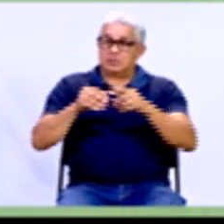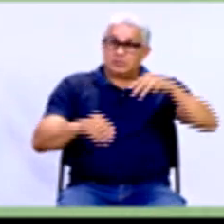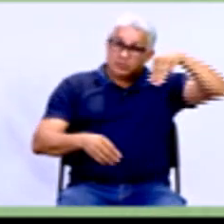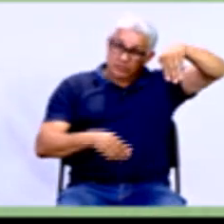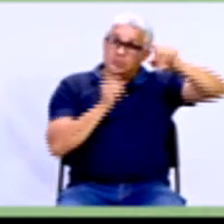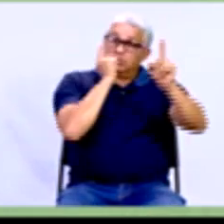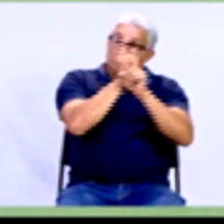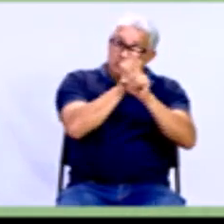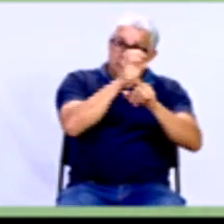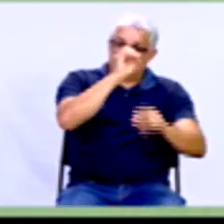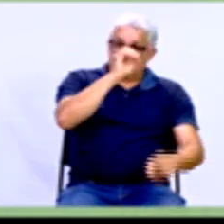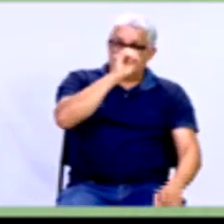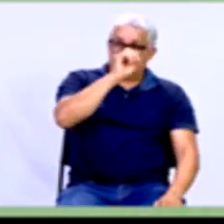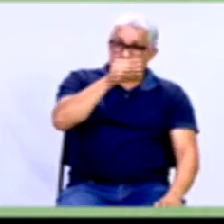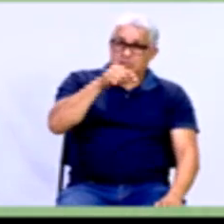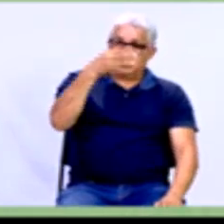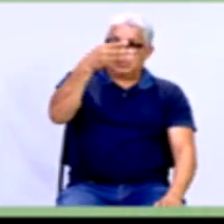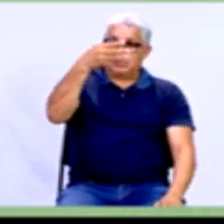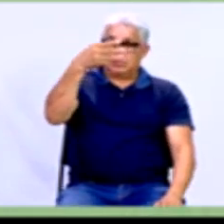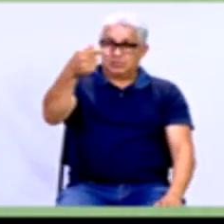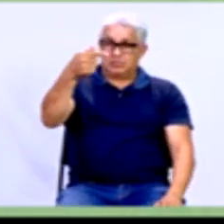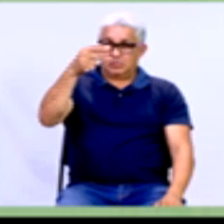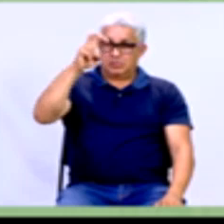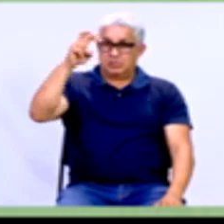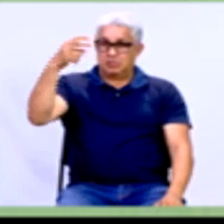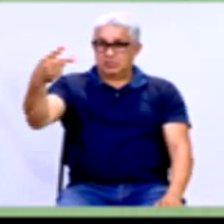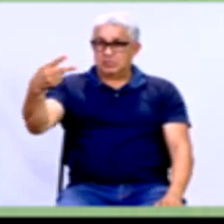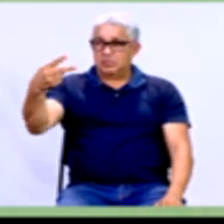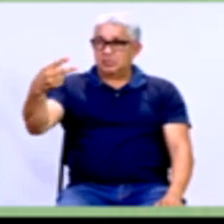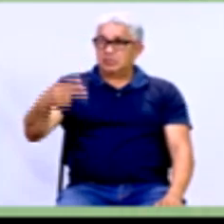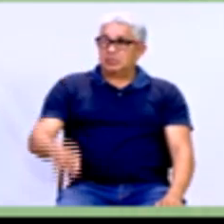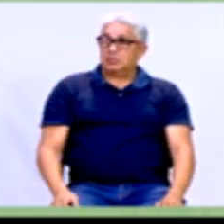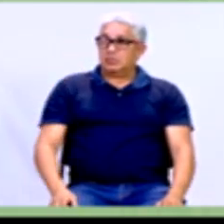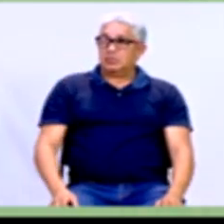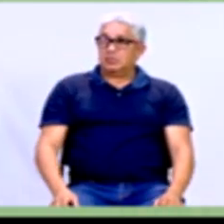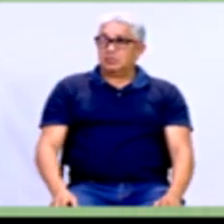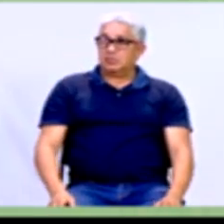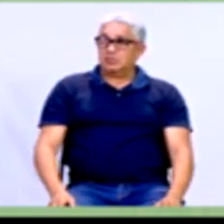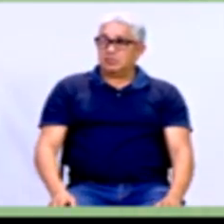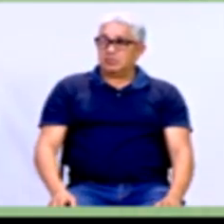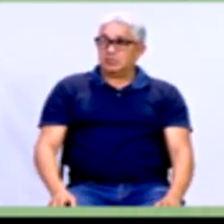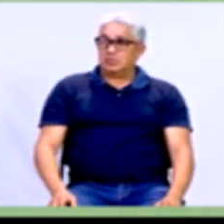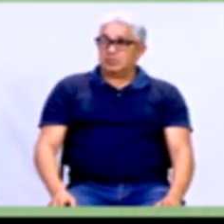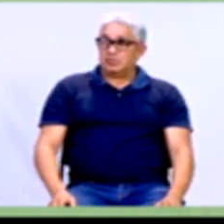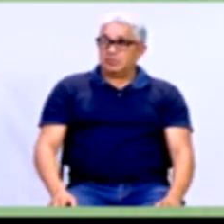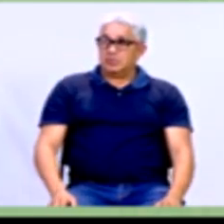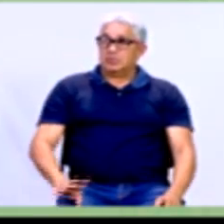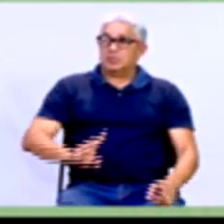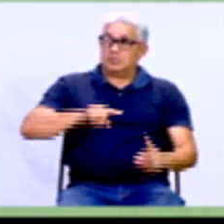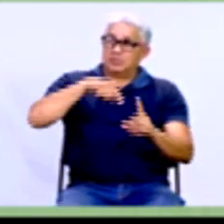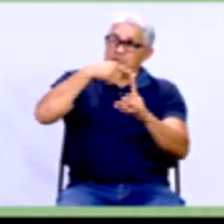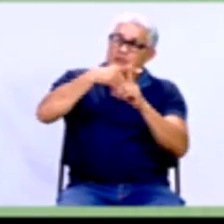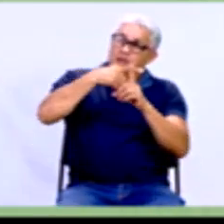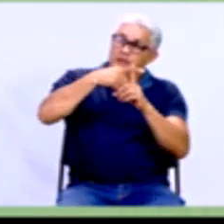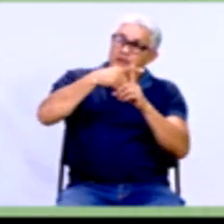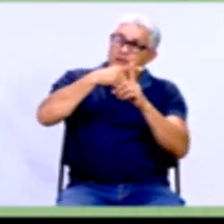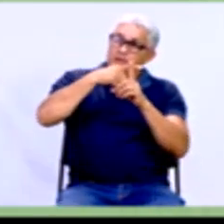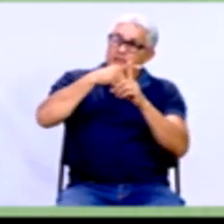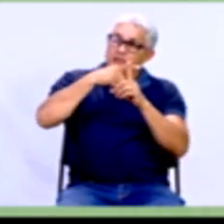que é o 0,3752, x mais b, que é o 11,88, que a gente encontrou agora também. Olha